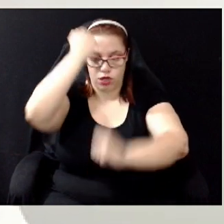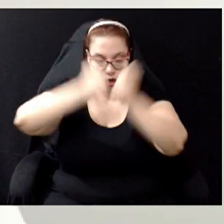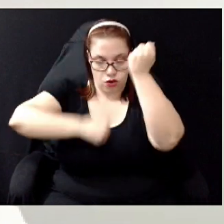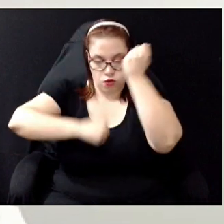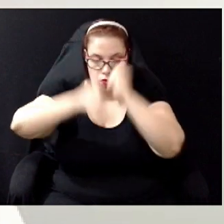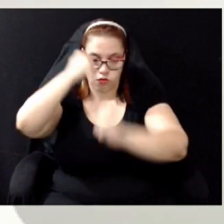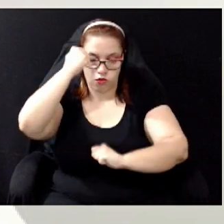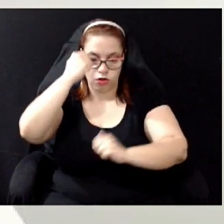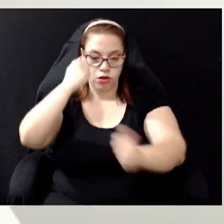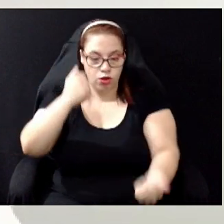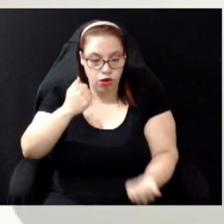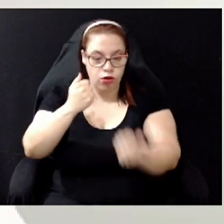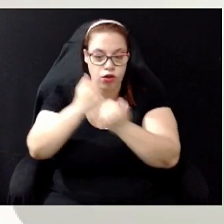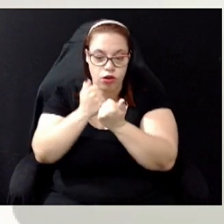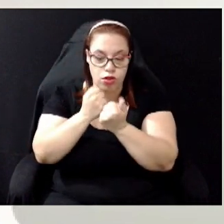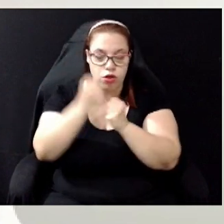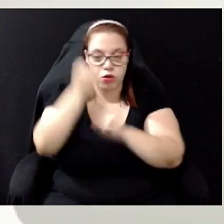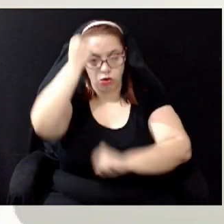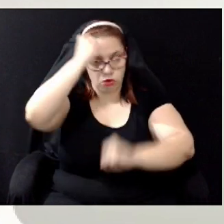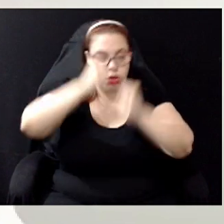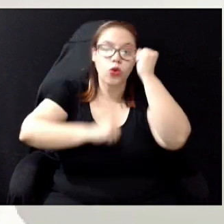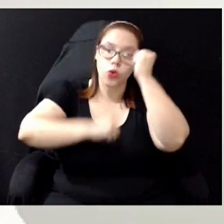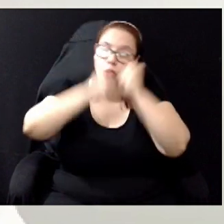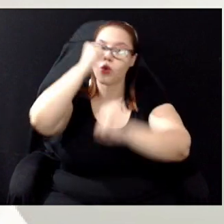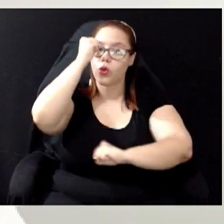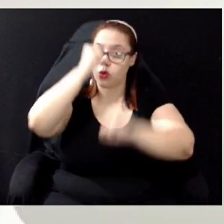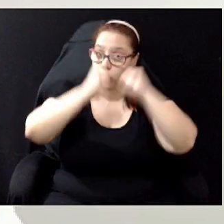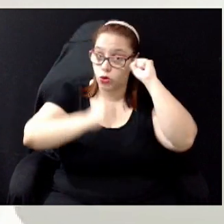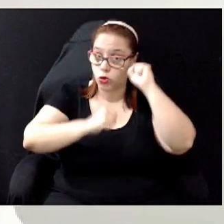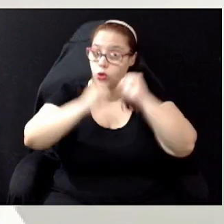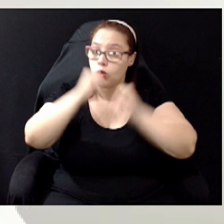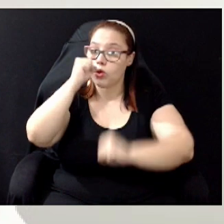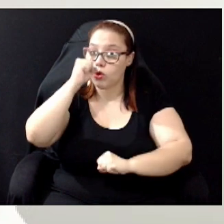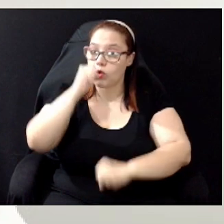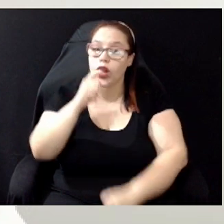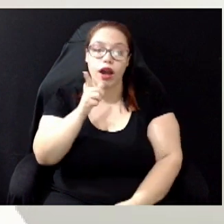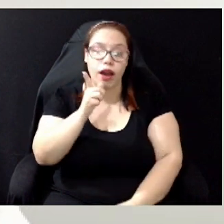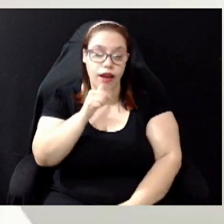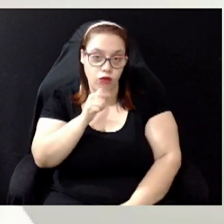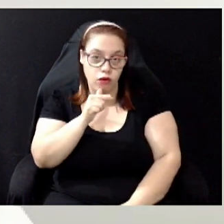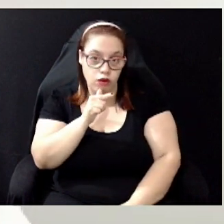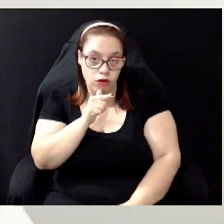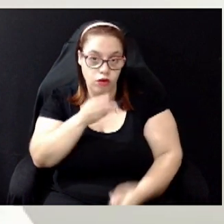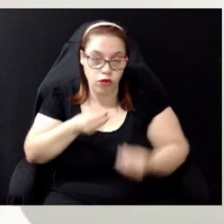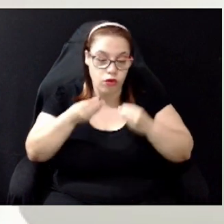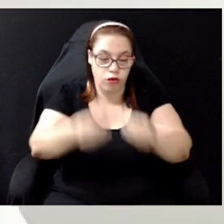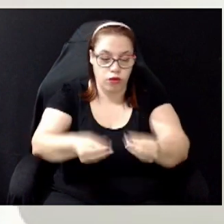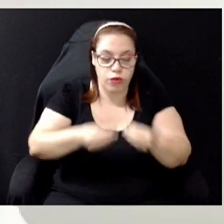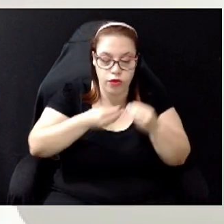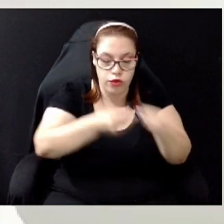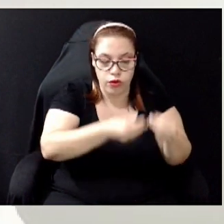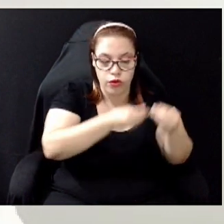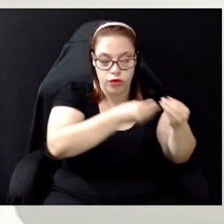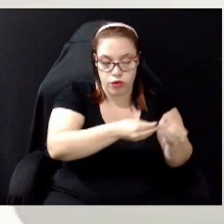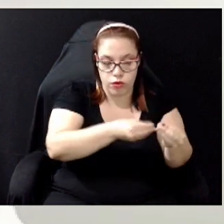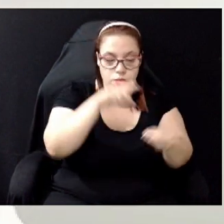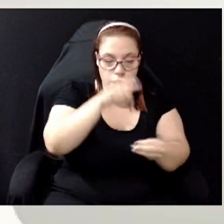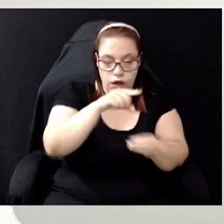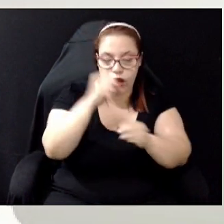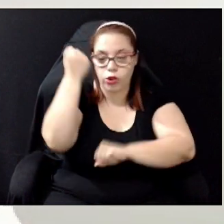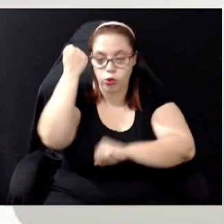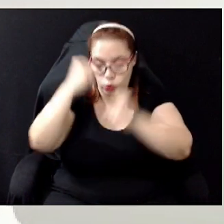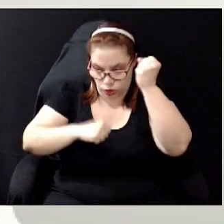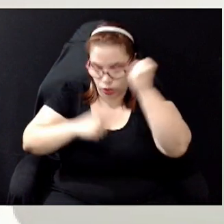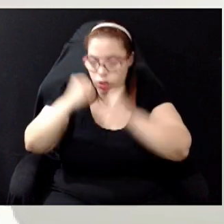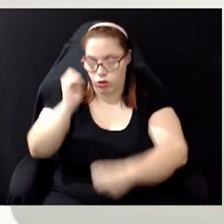ou seja, fazer uma parceria com alguma indústria que tem como matéria-prima a água e fornecer essa água para a